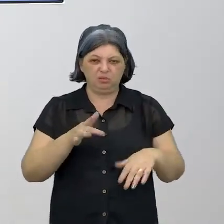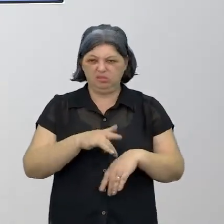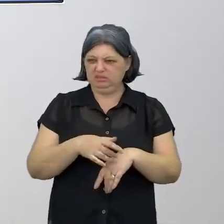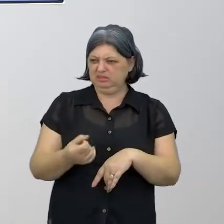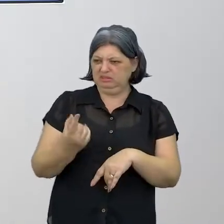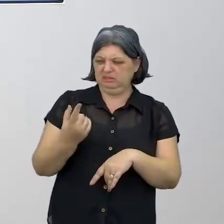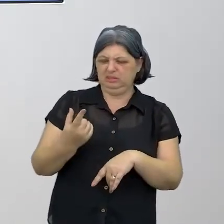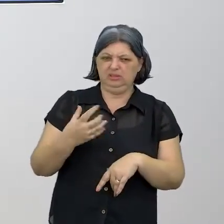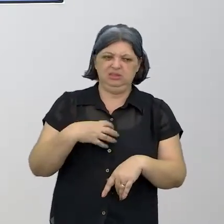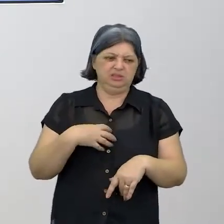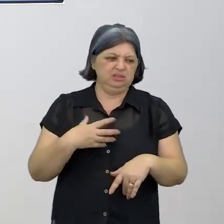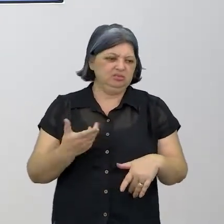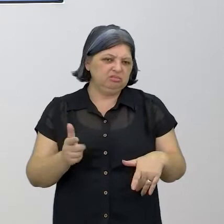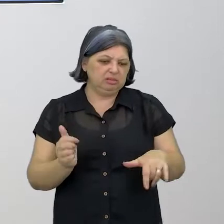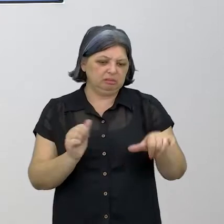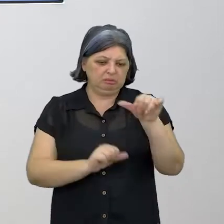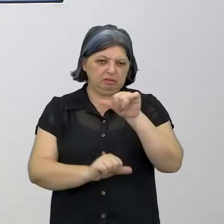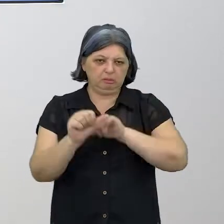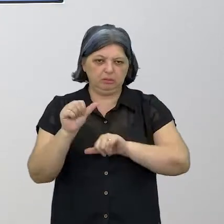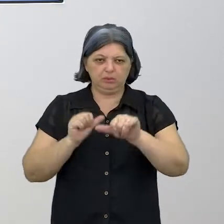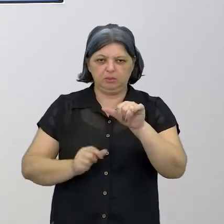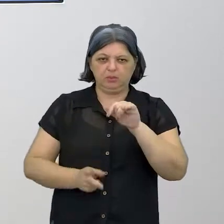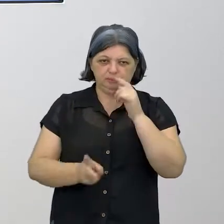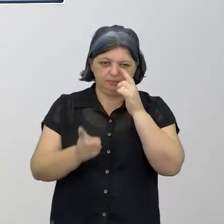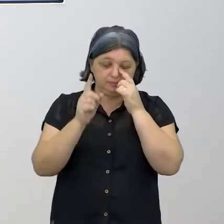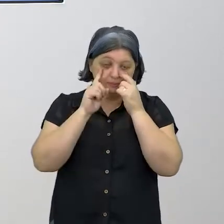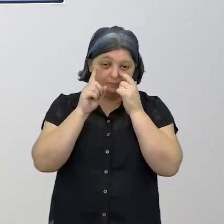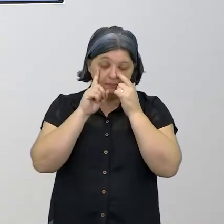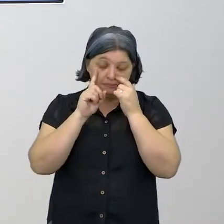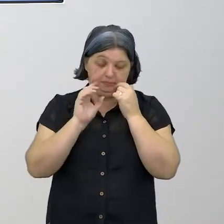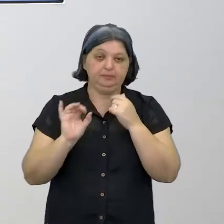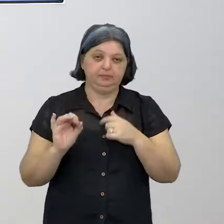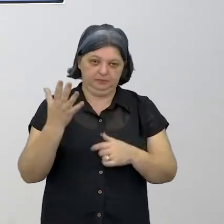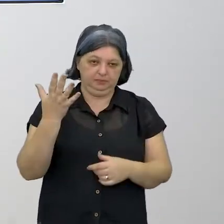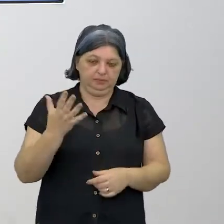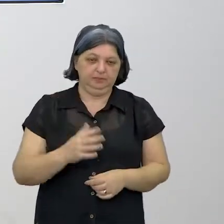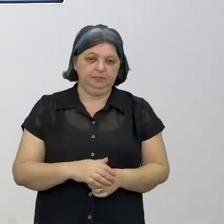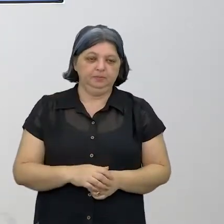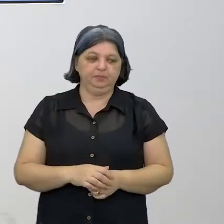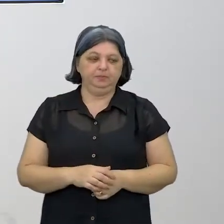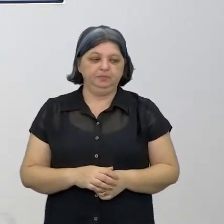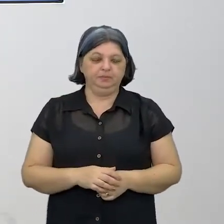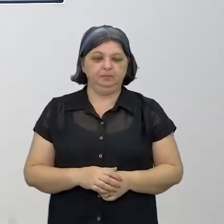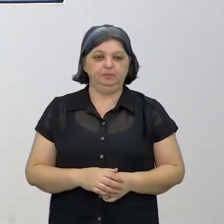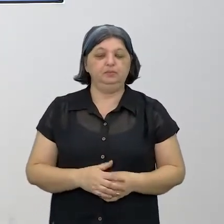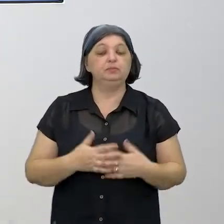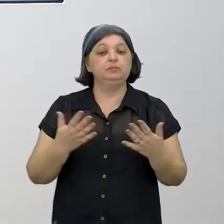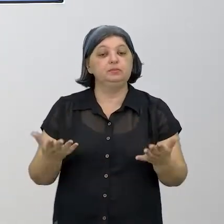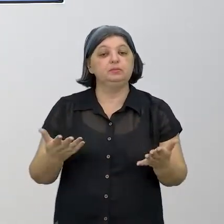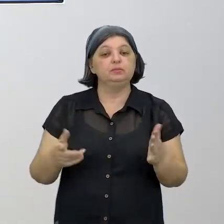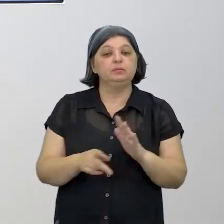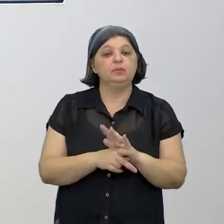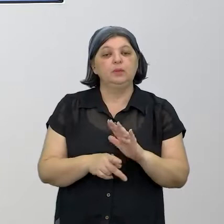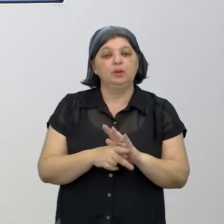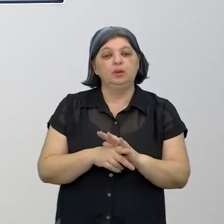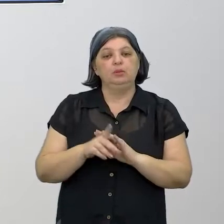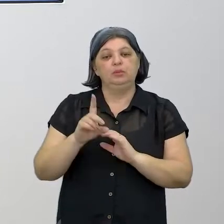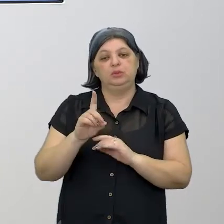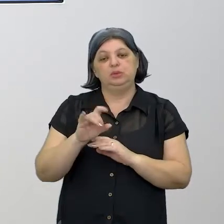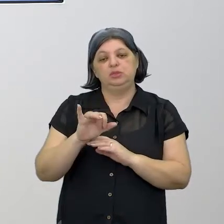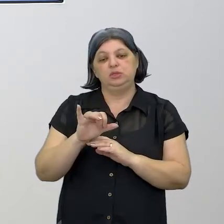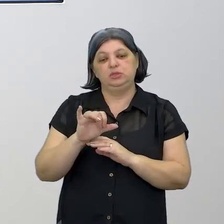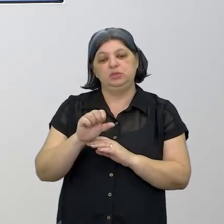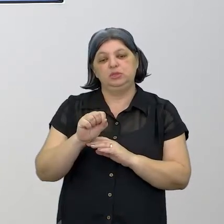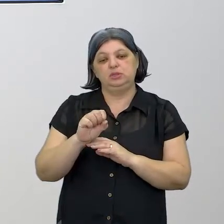dia ele tá de um jeito, outro dia ele tá do outro, né? Existem muitas mudanças acontecendo ali. E essa dismorfia corporal, ela